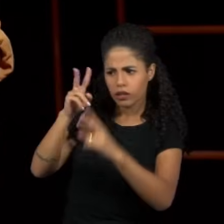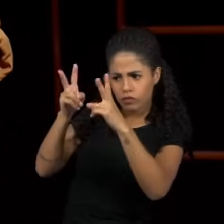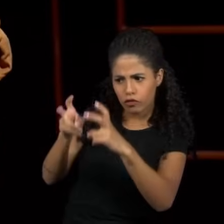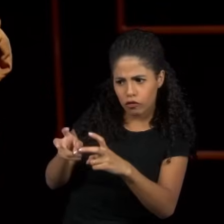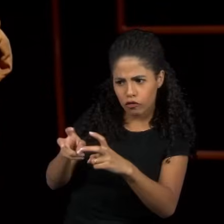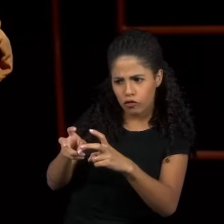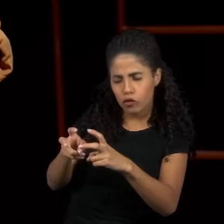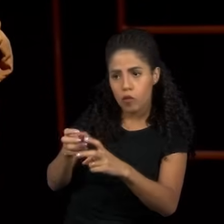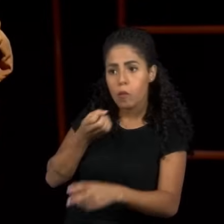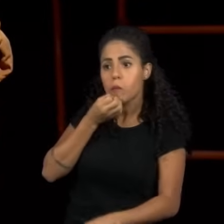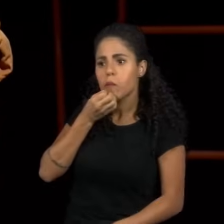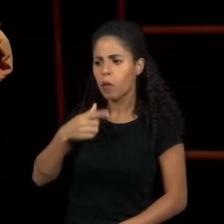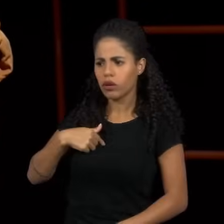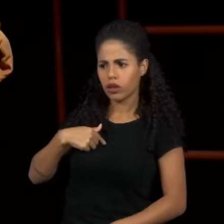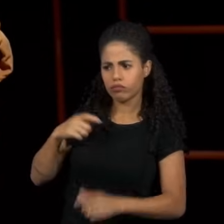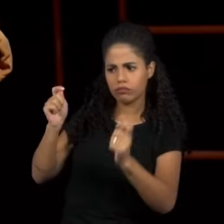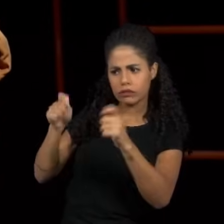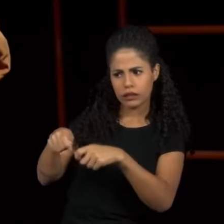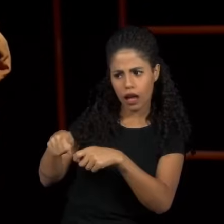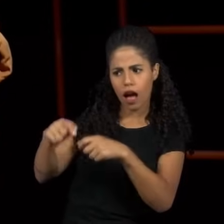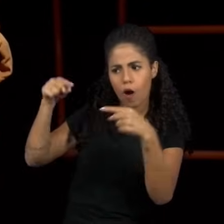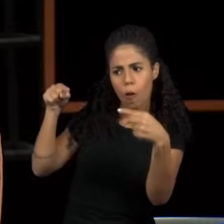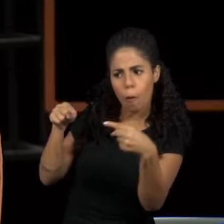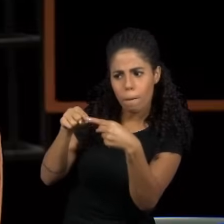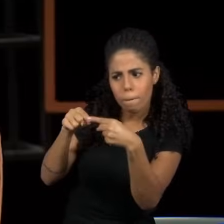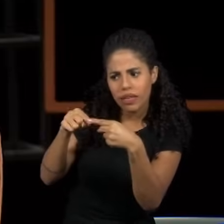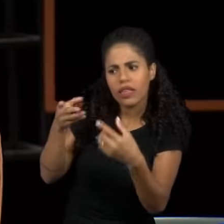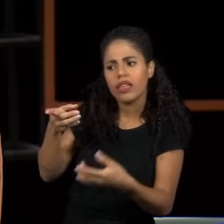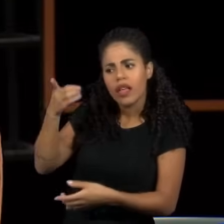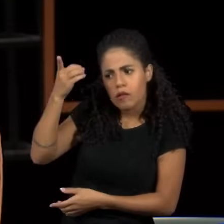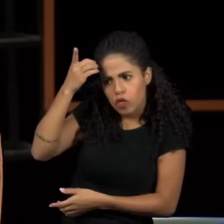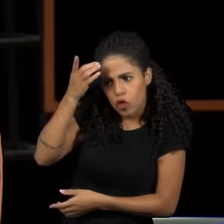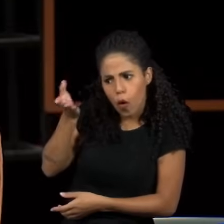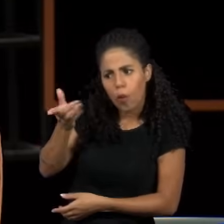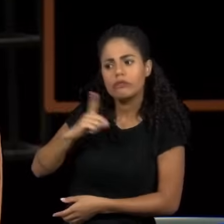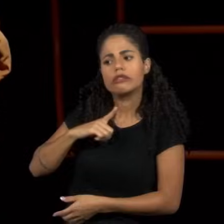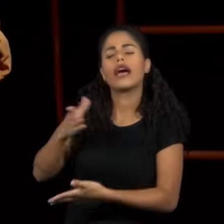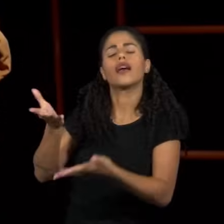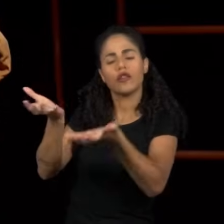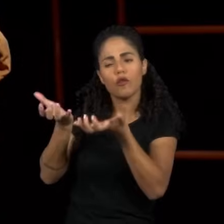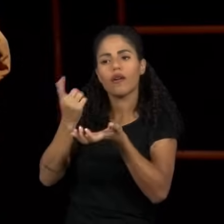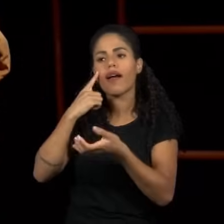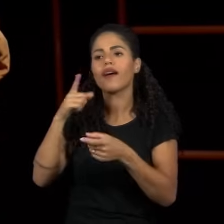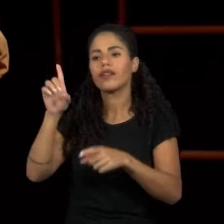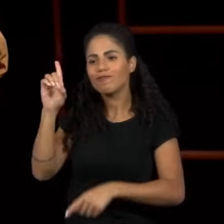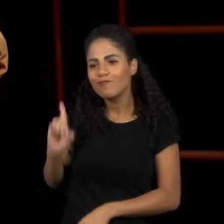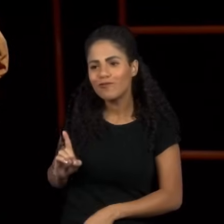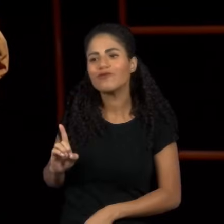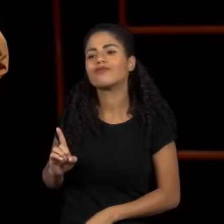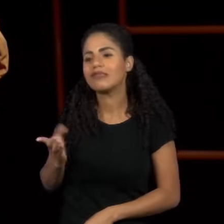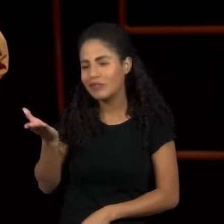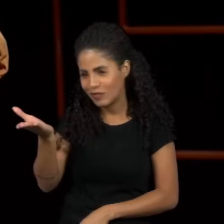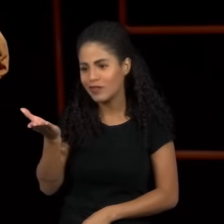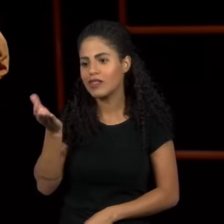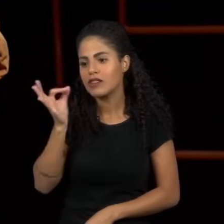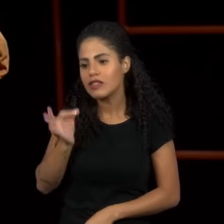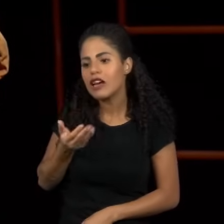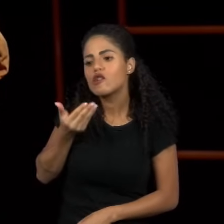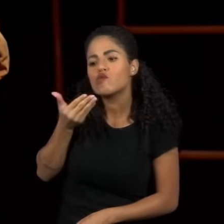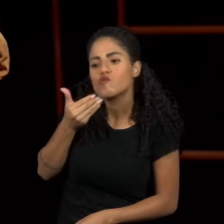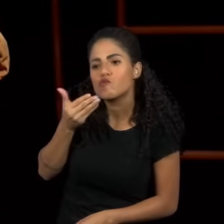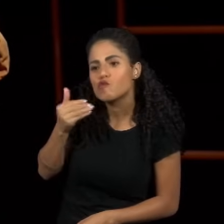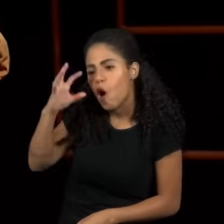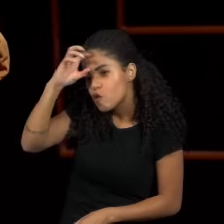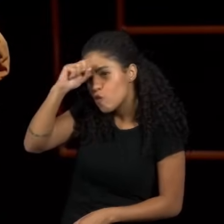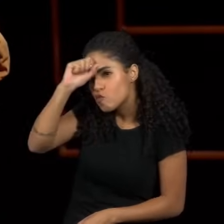sei. Já me escalou ele muito. Ele que dirigiu, né? Dirigiu. E aí